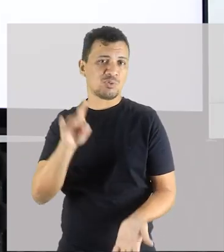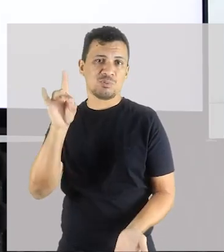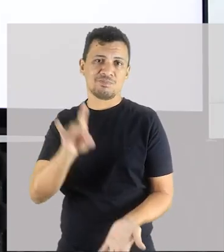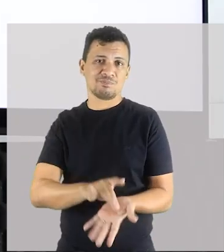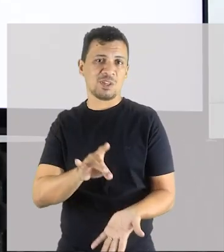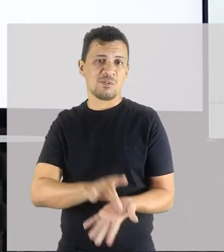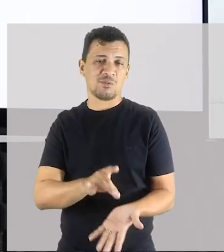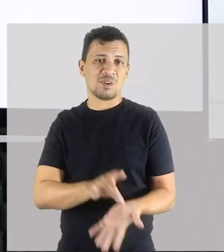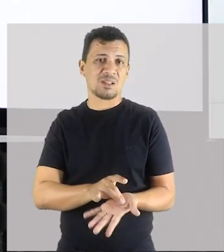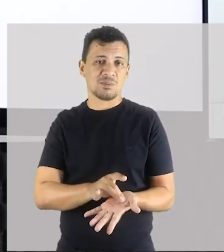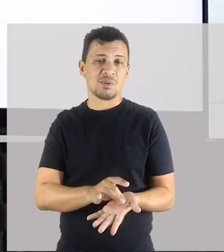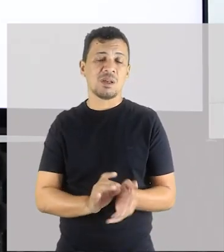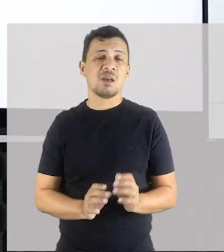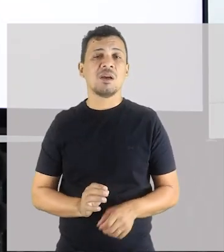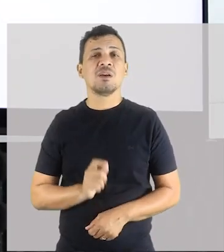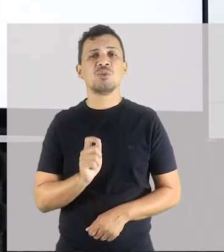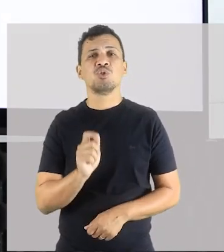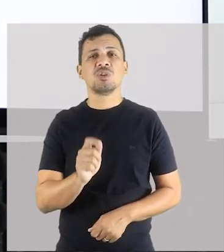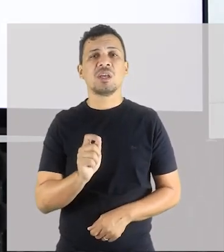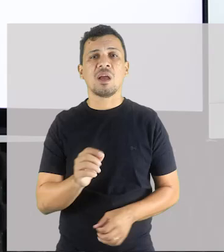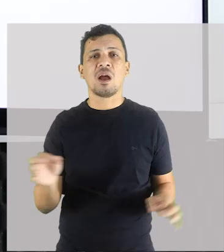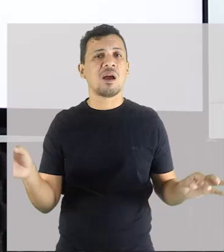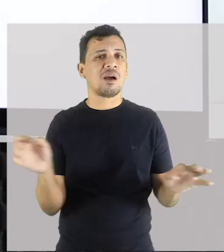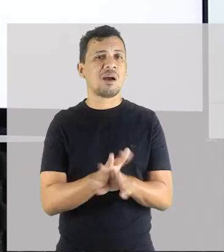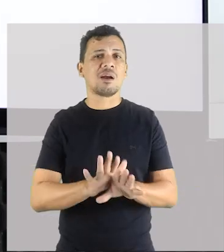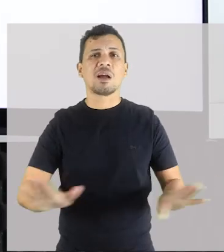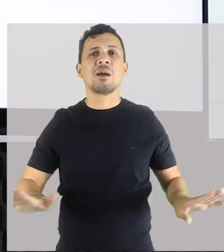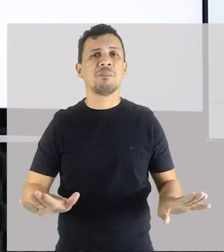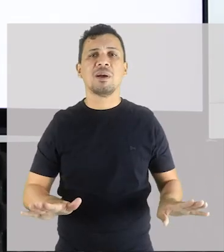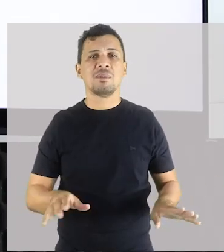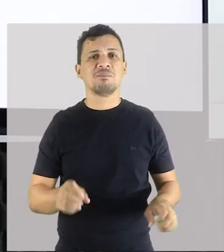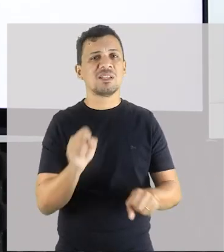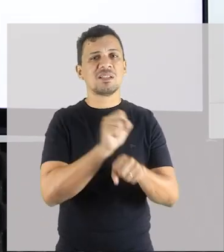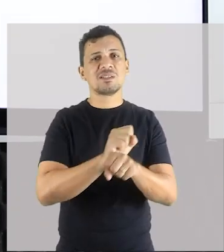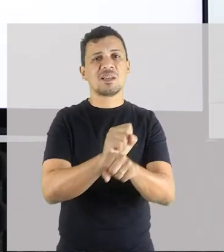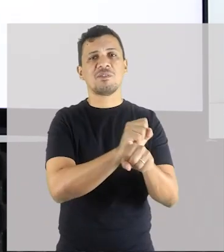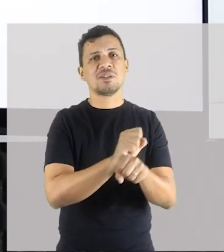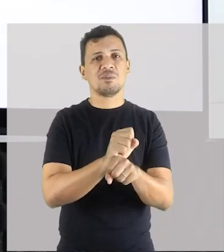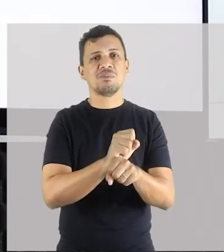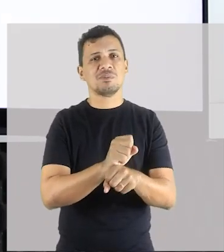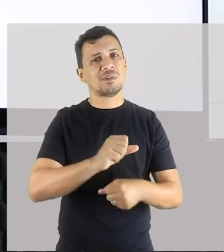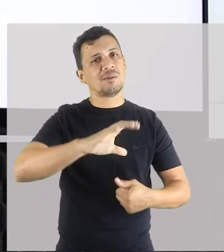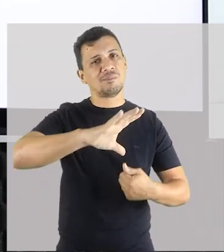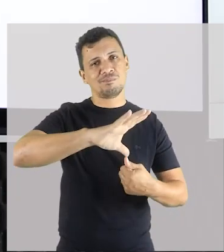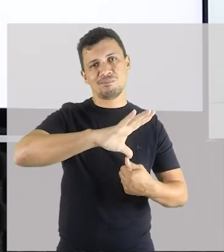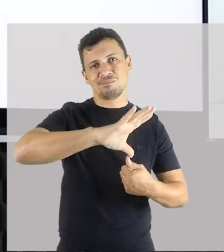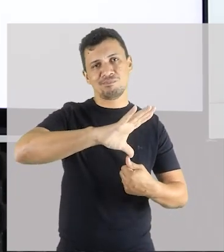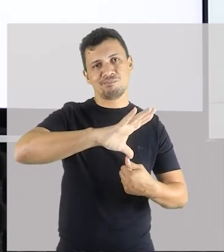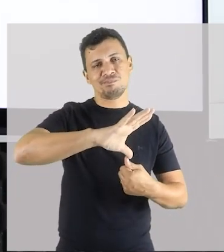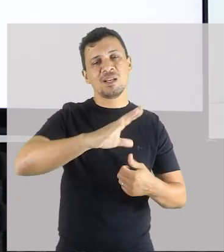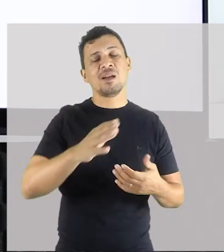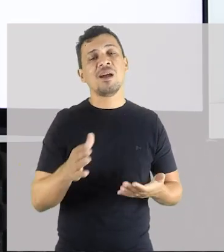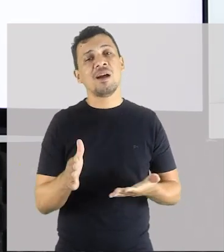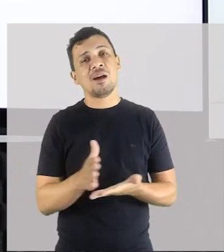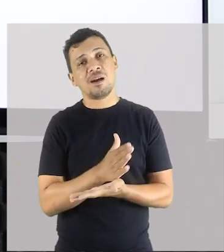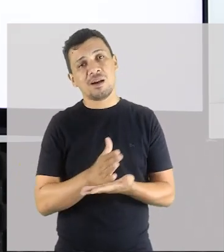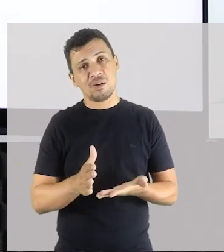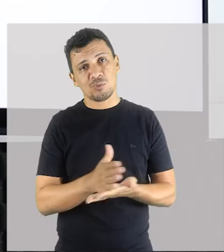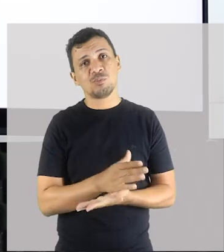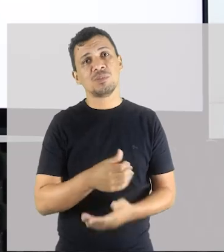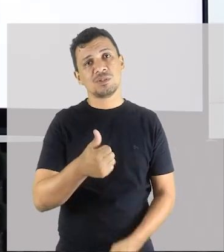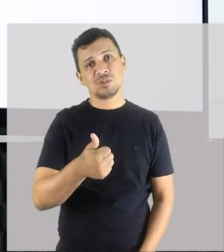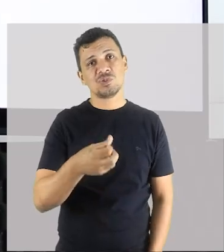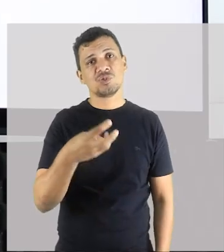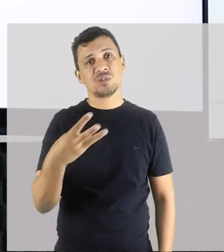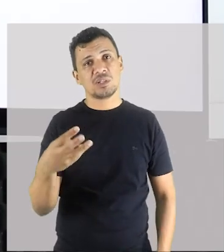a terminar com a escravidão na América do Norte. Embora, claro, uma boa parte dessas 13